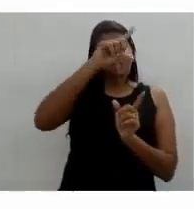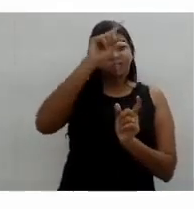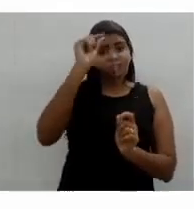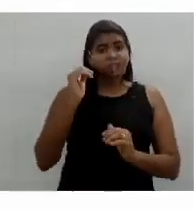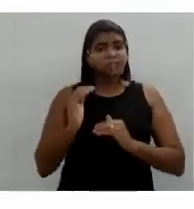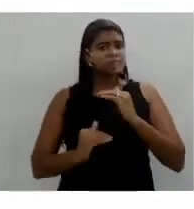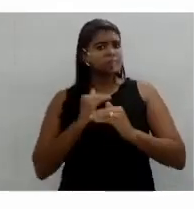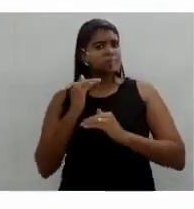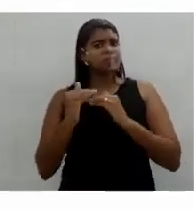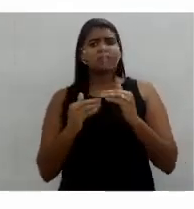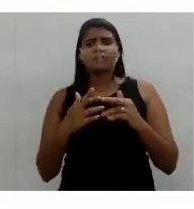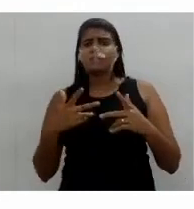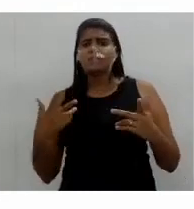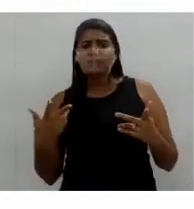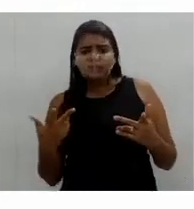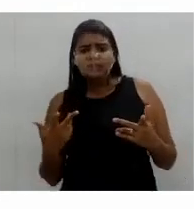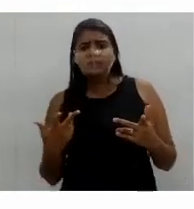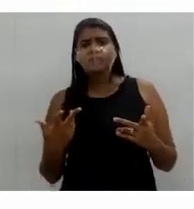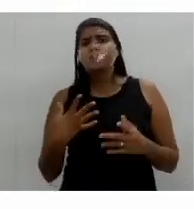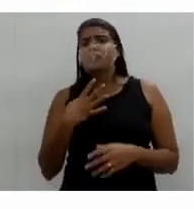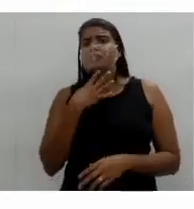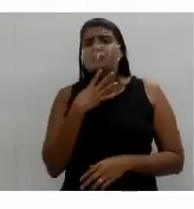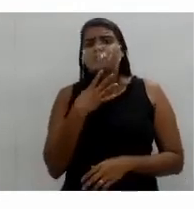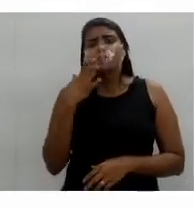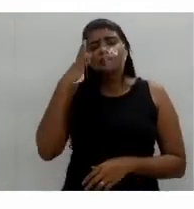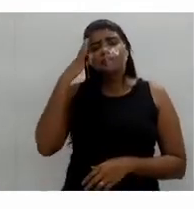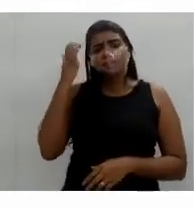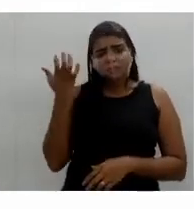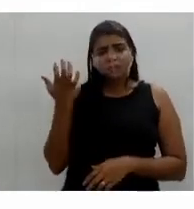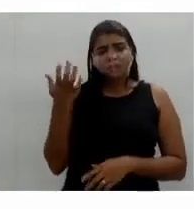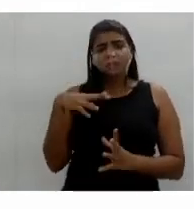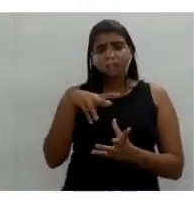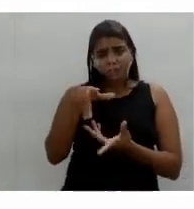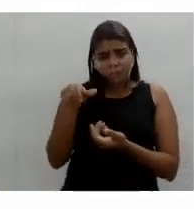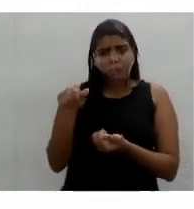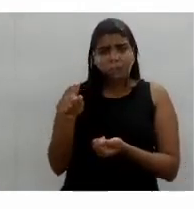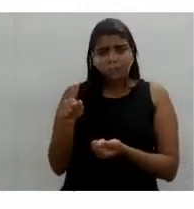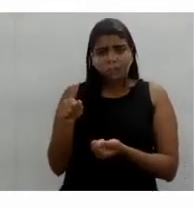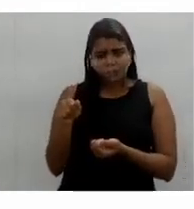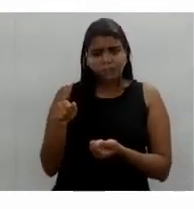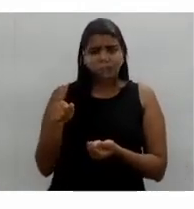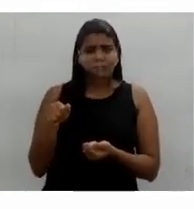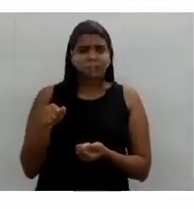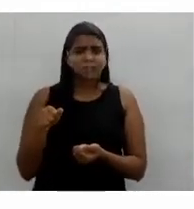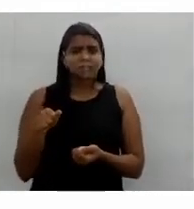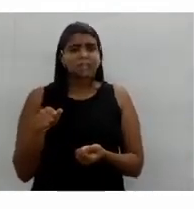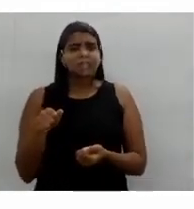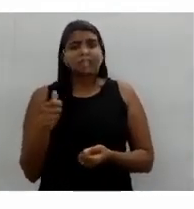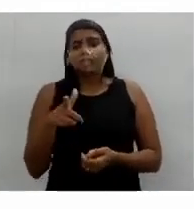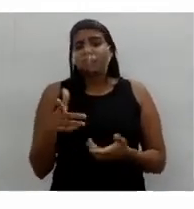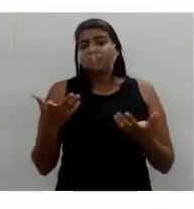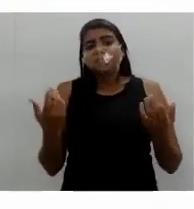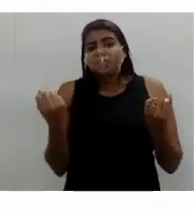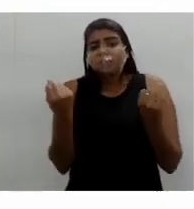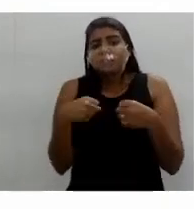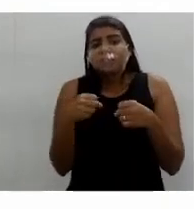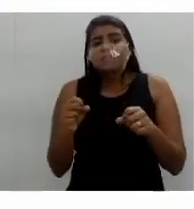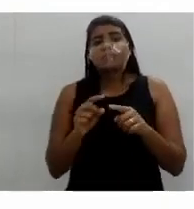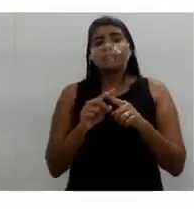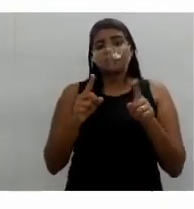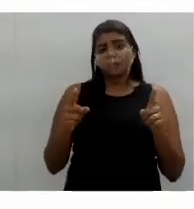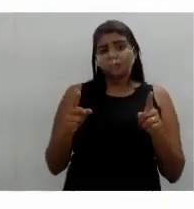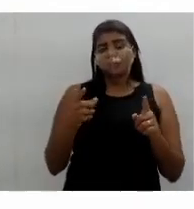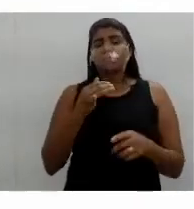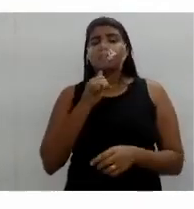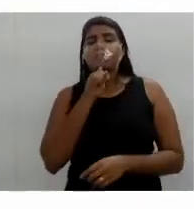desenvolveu muitas formas de explorar o universo, de explorar o espaço. Então, não seria necessário, não